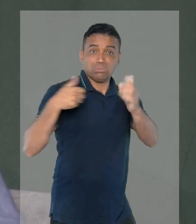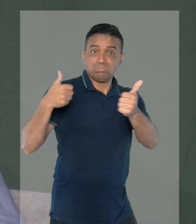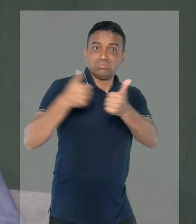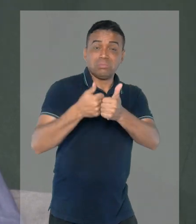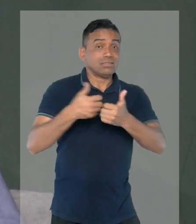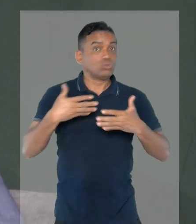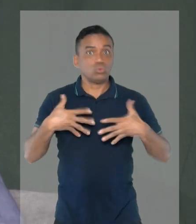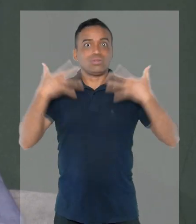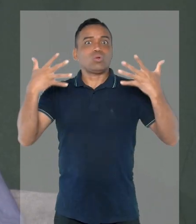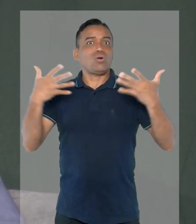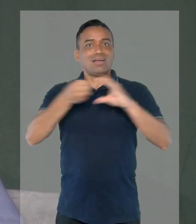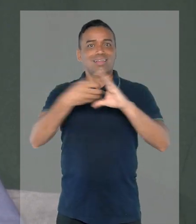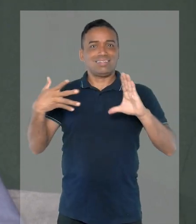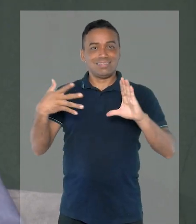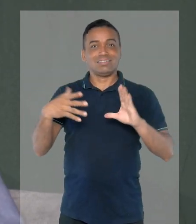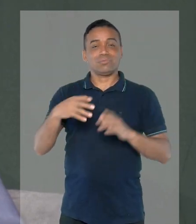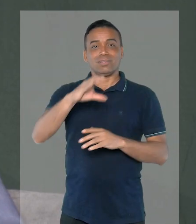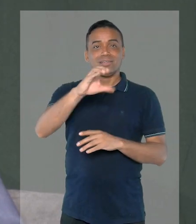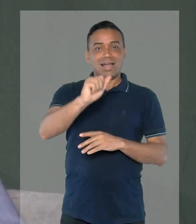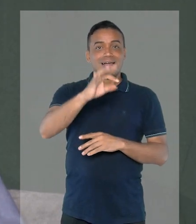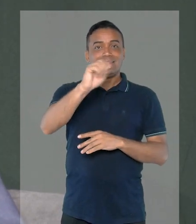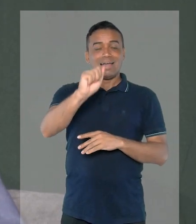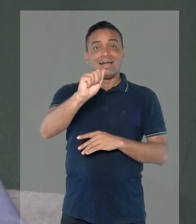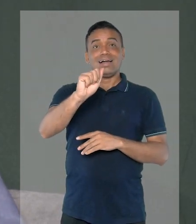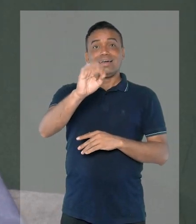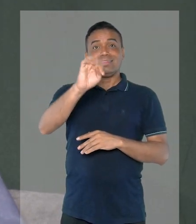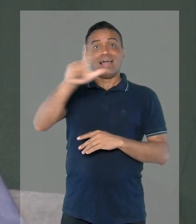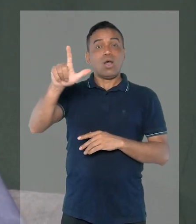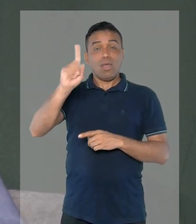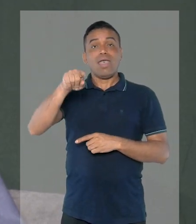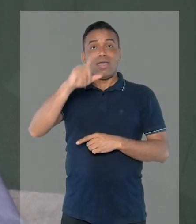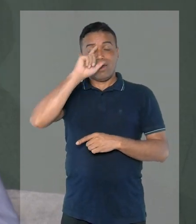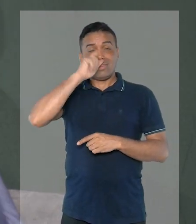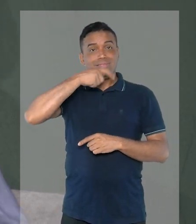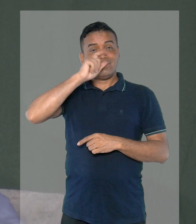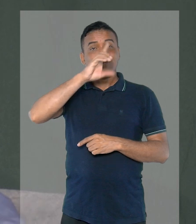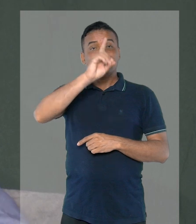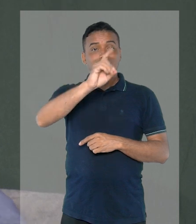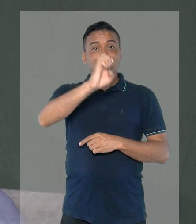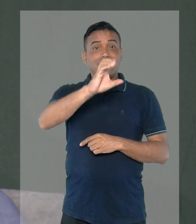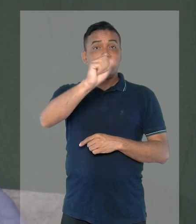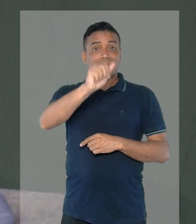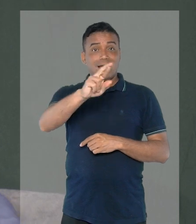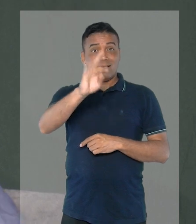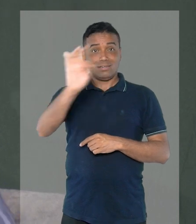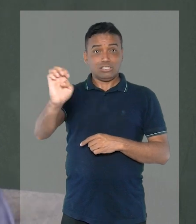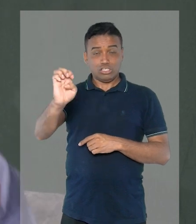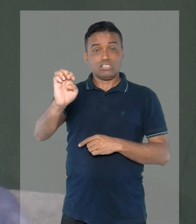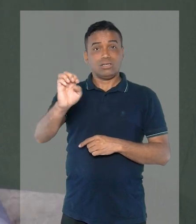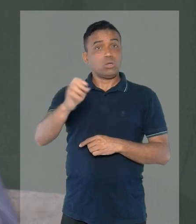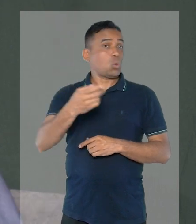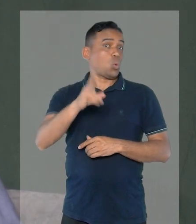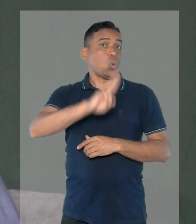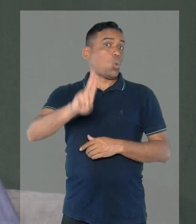muito assustadora. Assim. O Catatal é o René Descartes, que vem para o Brasil, usa alguma droga, possivelmente uma